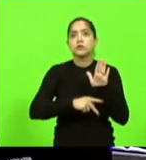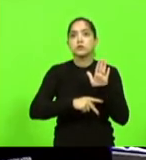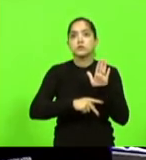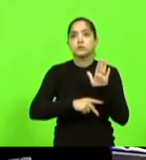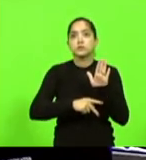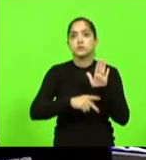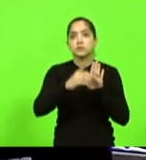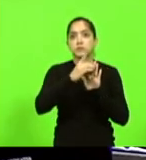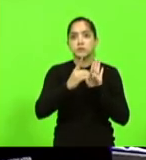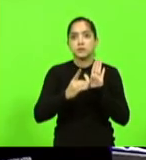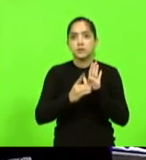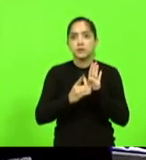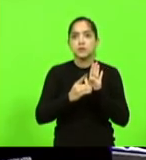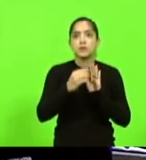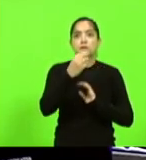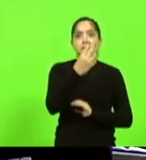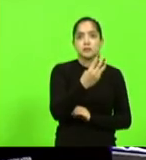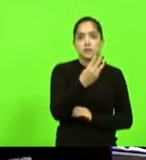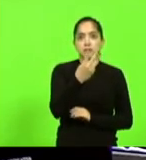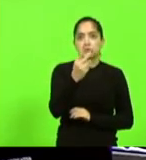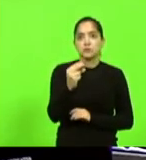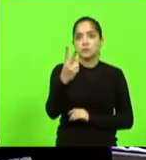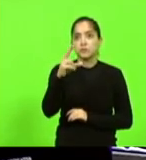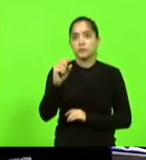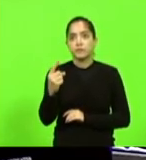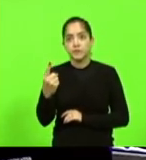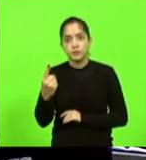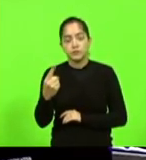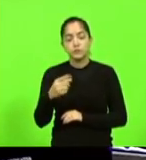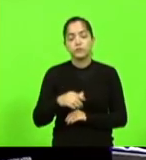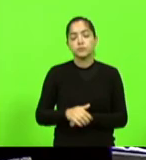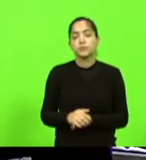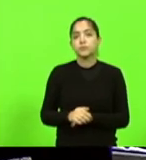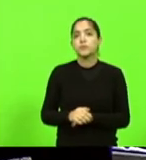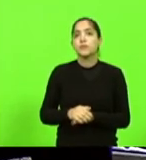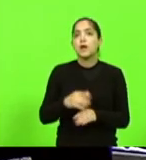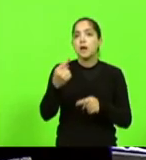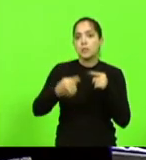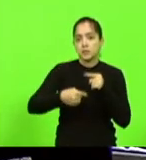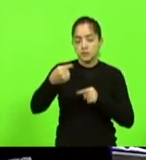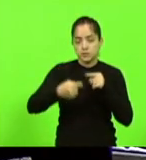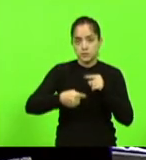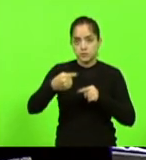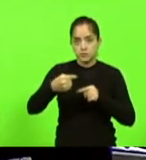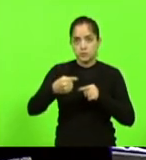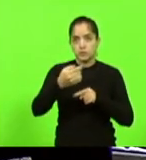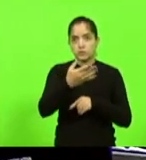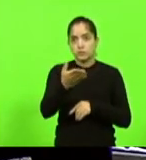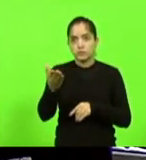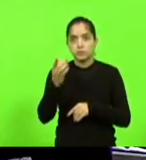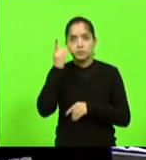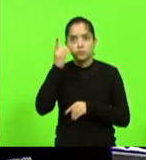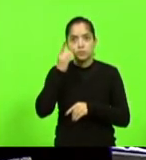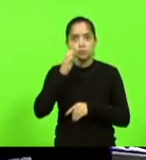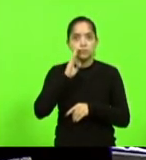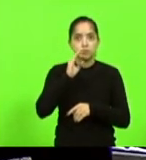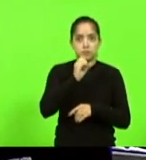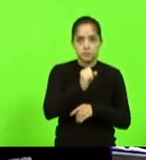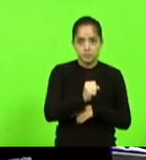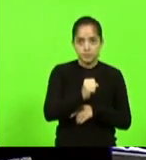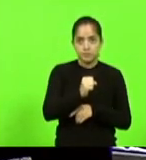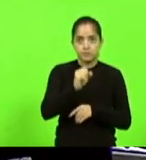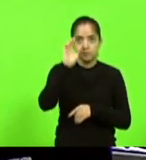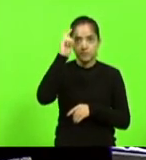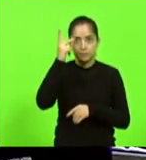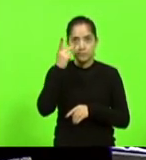decreto legislativo 3/2021. Outro sim, após ser discutido pelos senhores deputados Bruno Souza, Milton